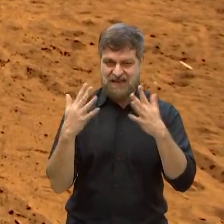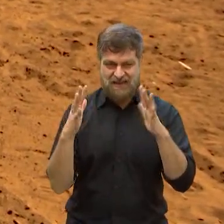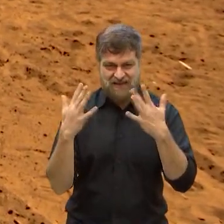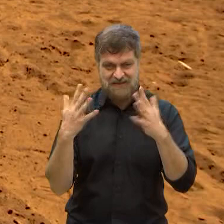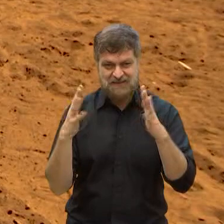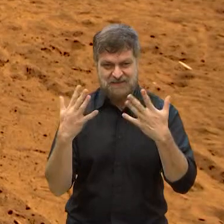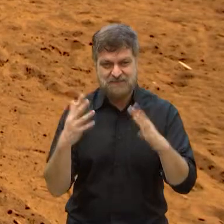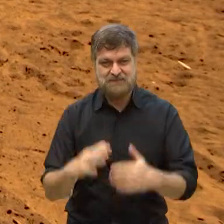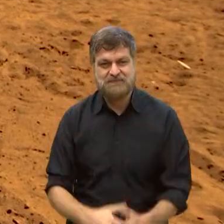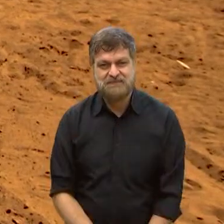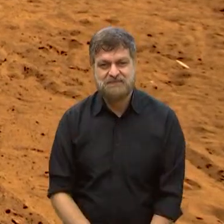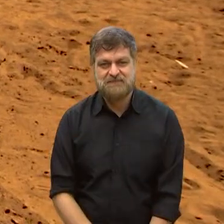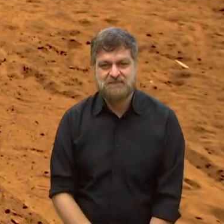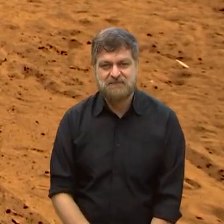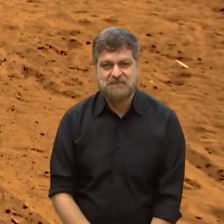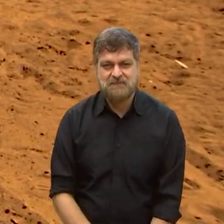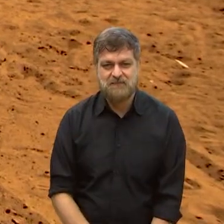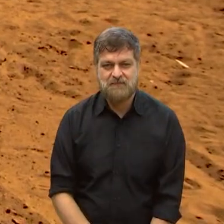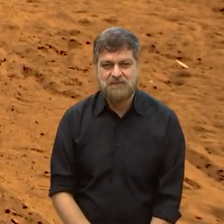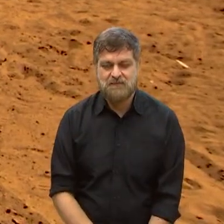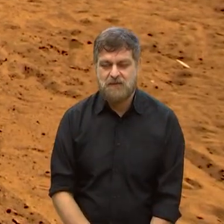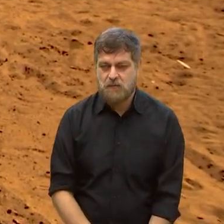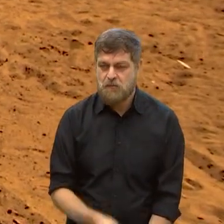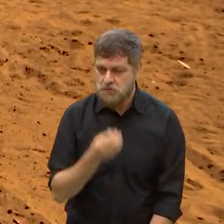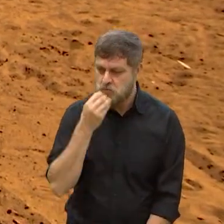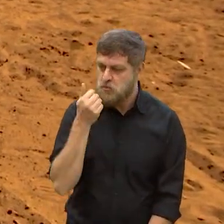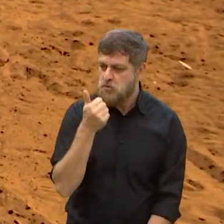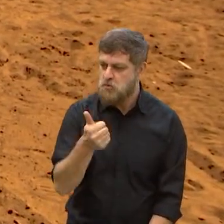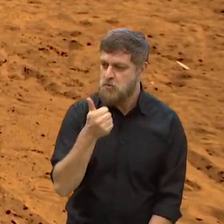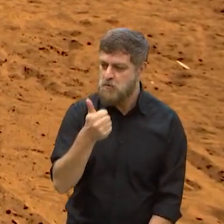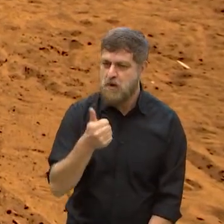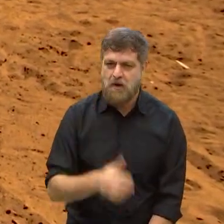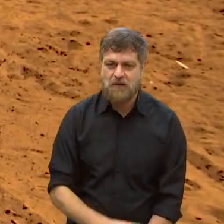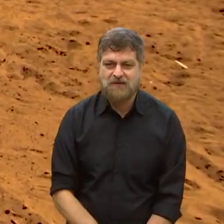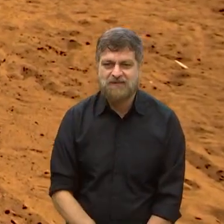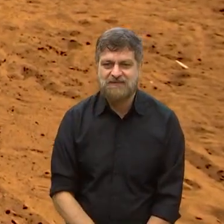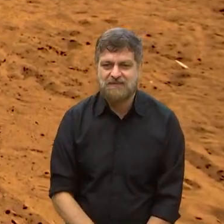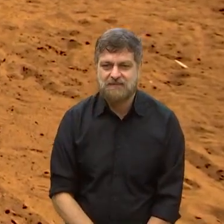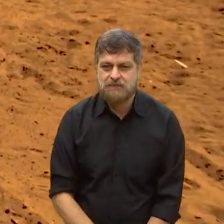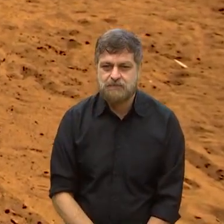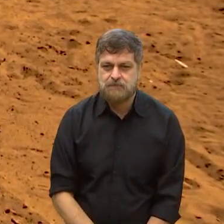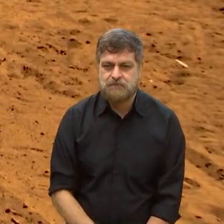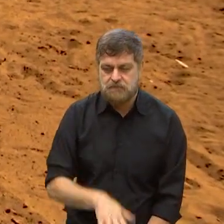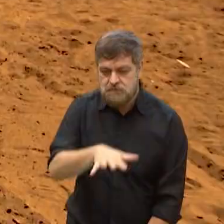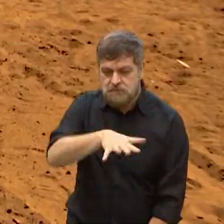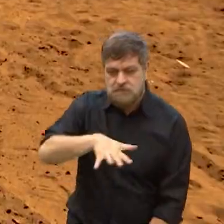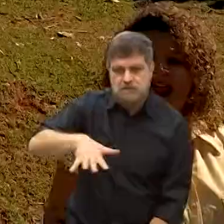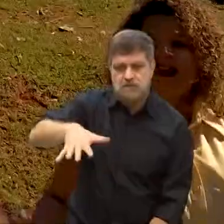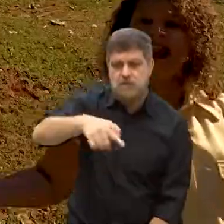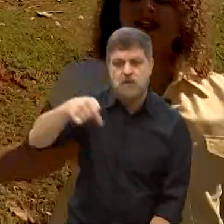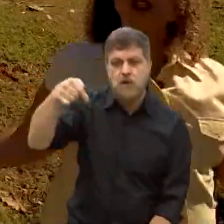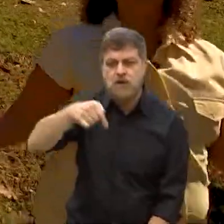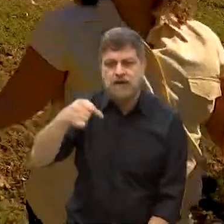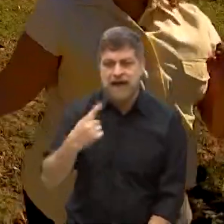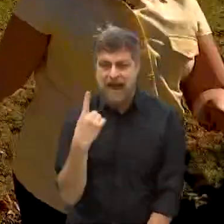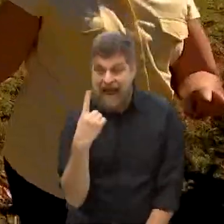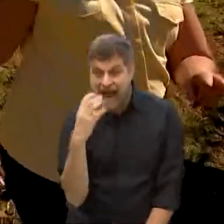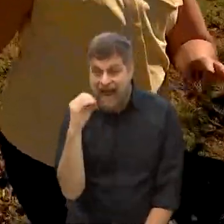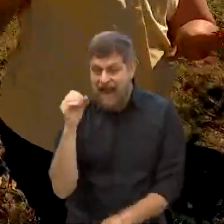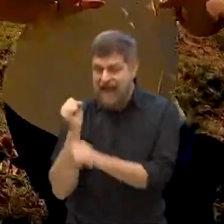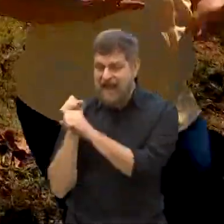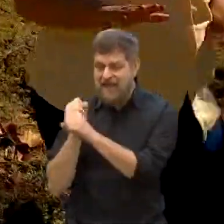Aê! Muito bom! Muito bom, menino! E